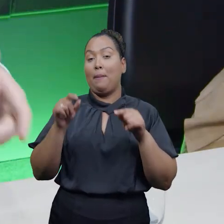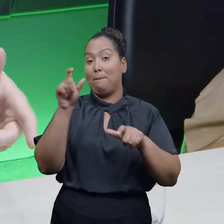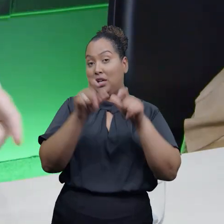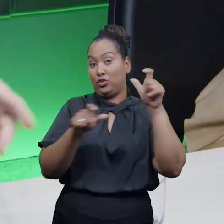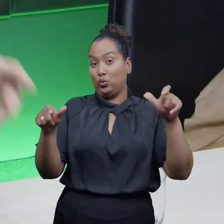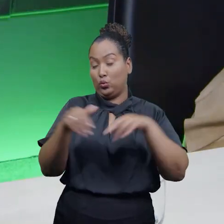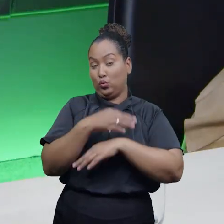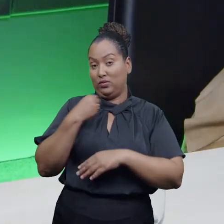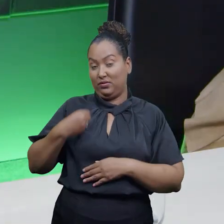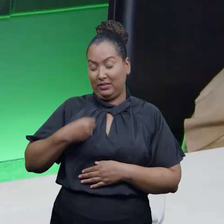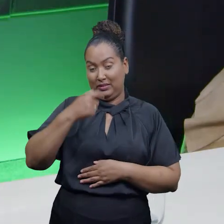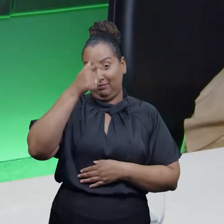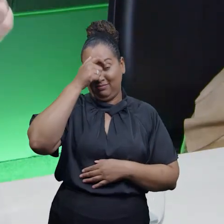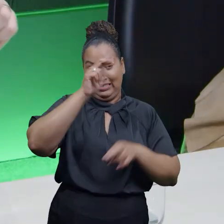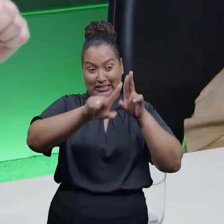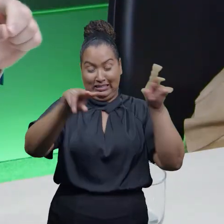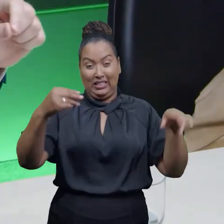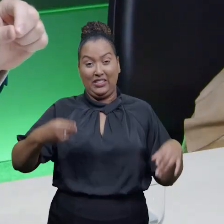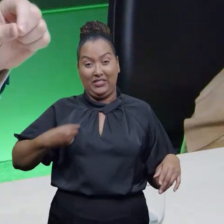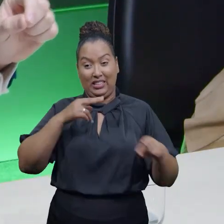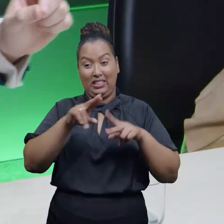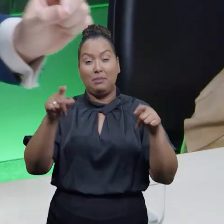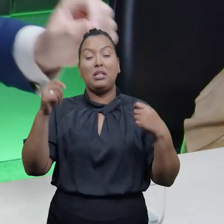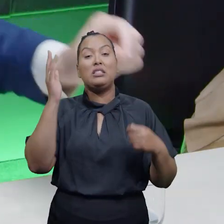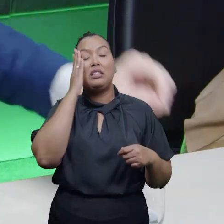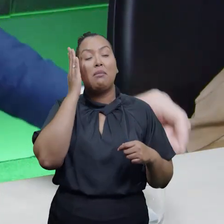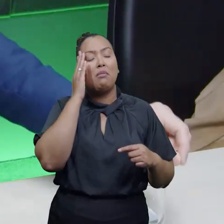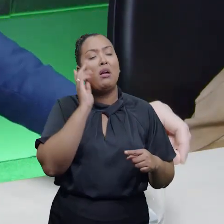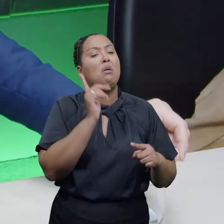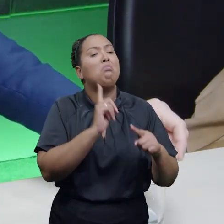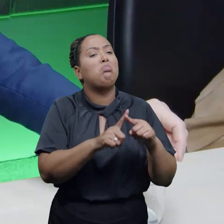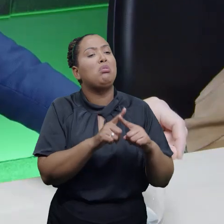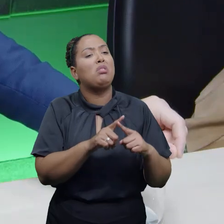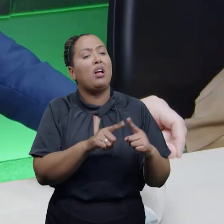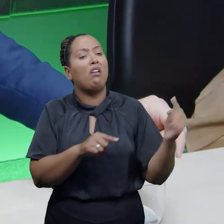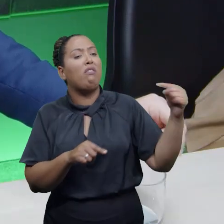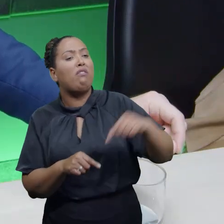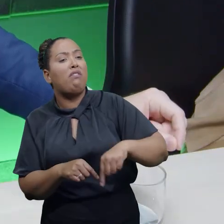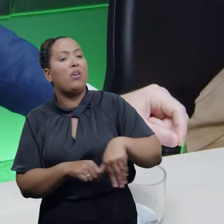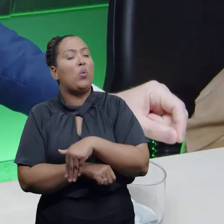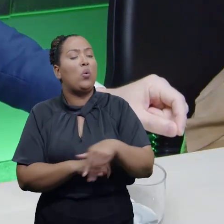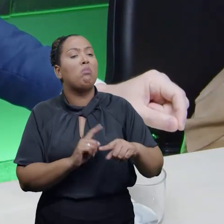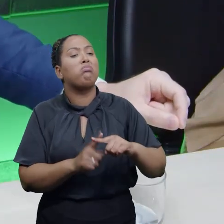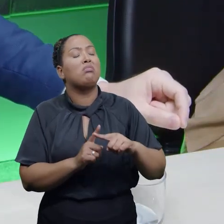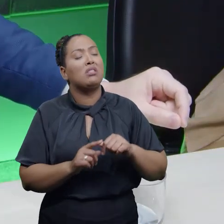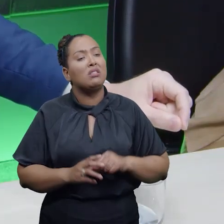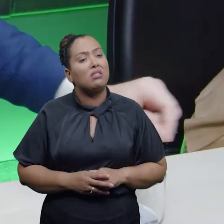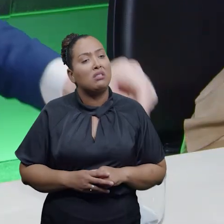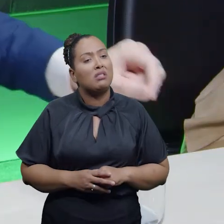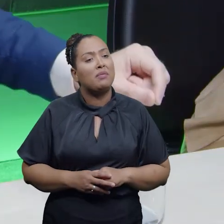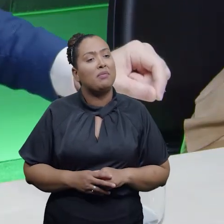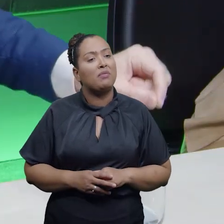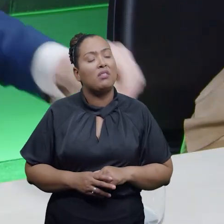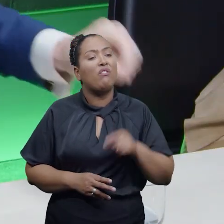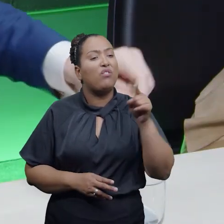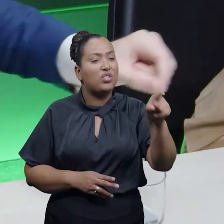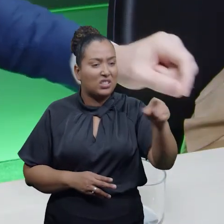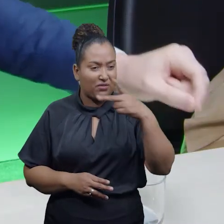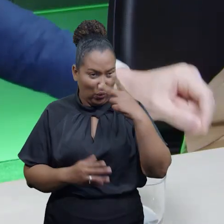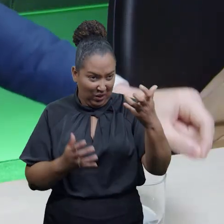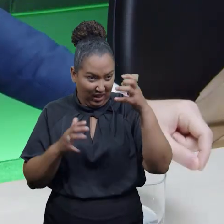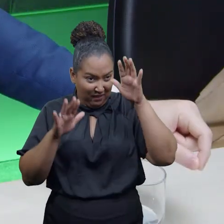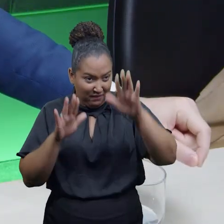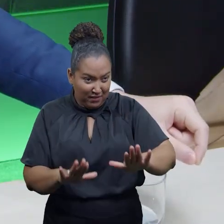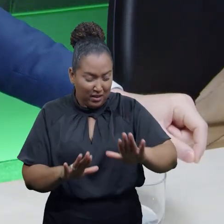essa heterogeneidade que o doutor Rafael falou, entender por que aquela pessoa está ali. Por que às vezes ela diz que